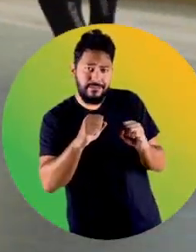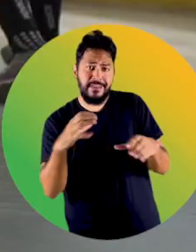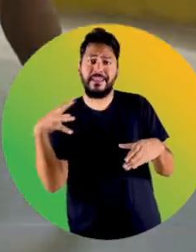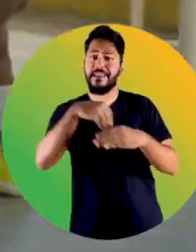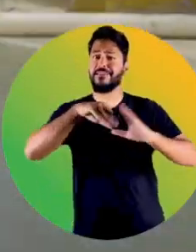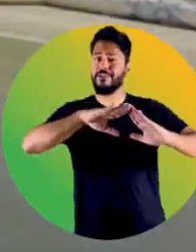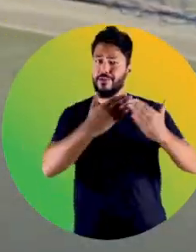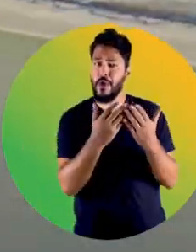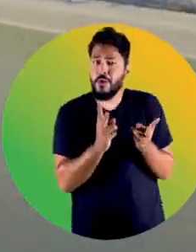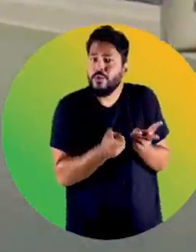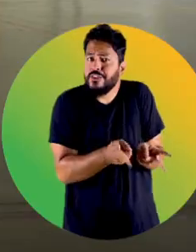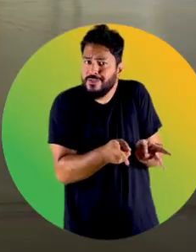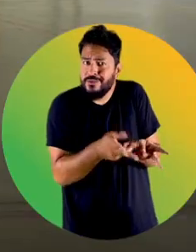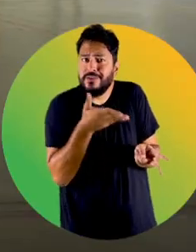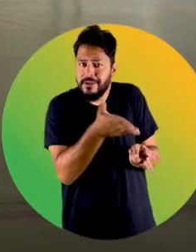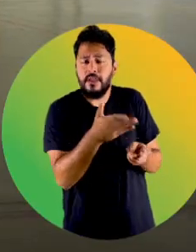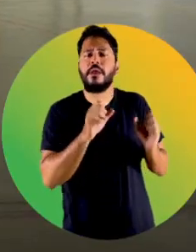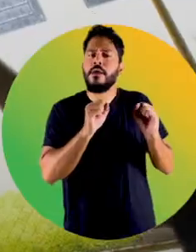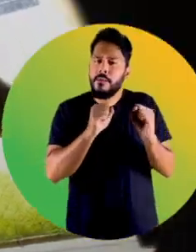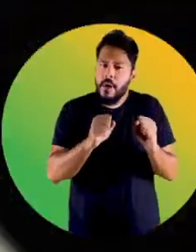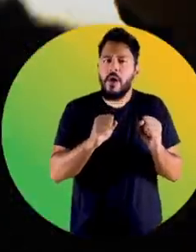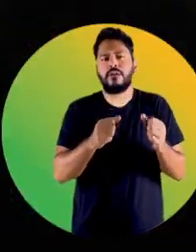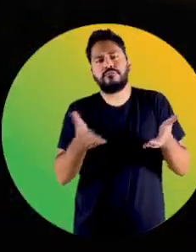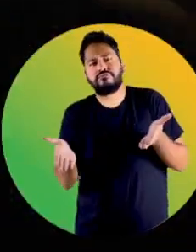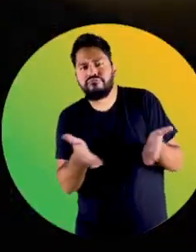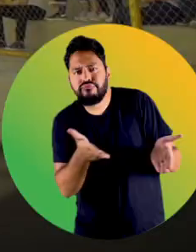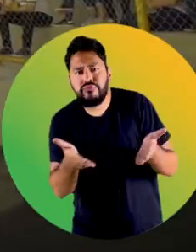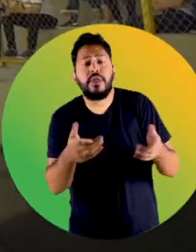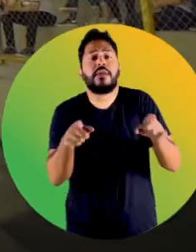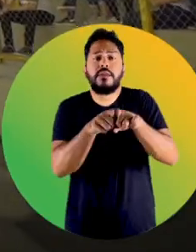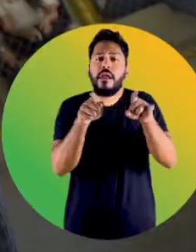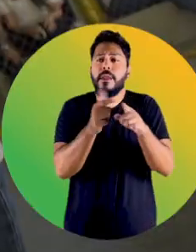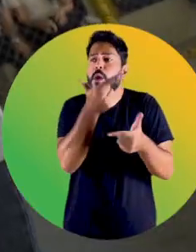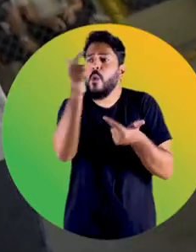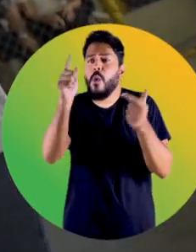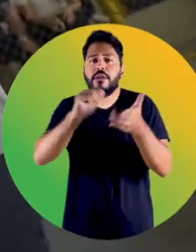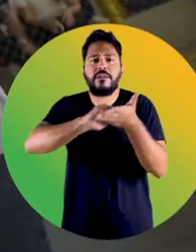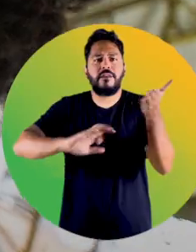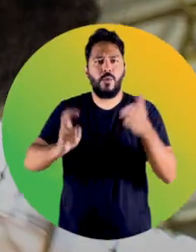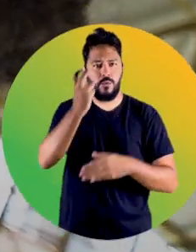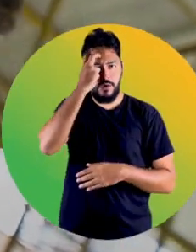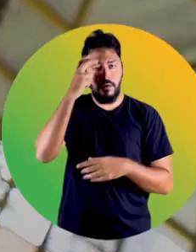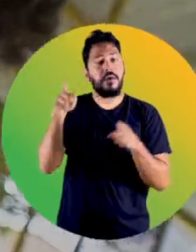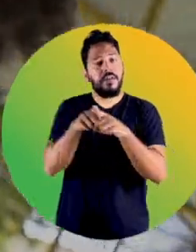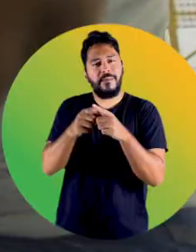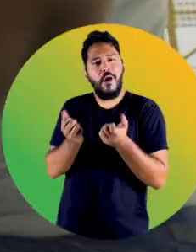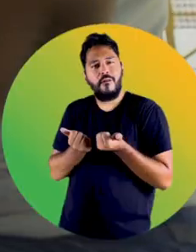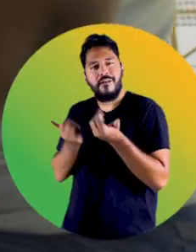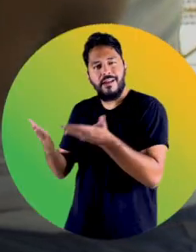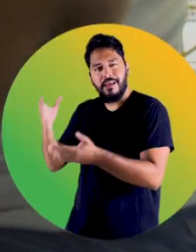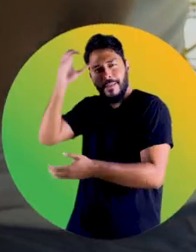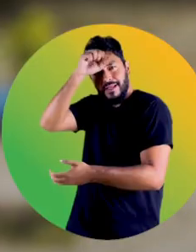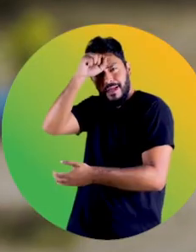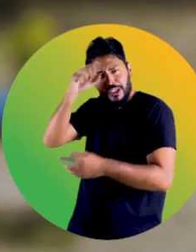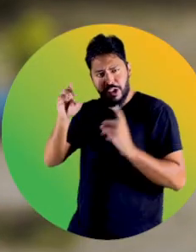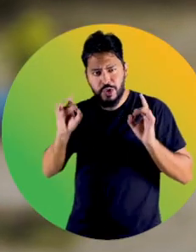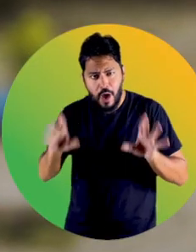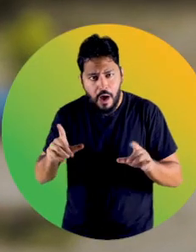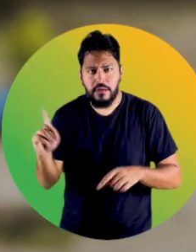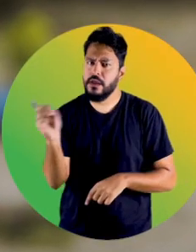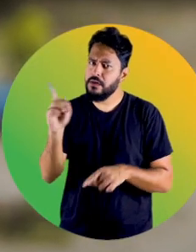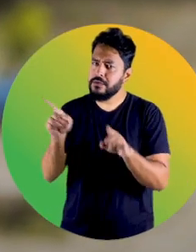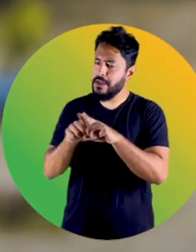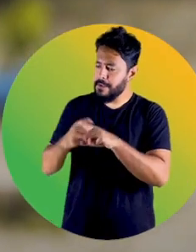pode praticar esportes e outras apresentações culturais. E aí nós favorecemos não só a questão da aprendizagem, mas